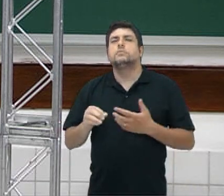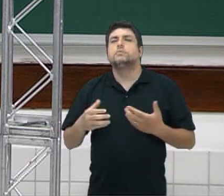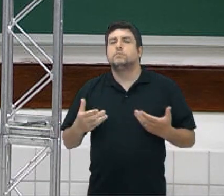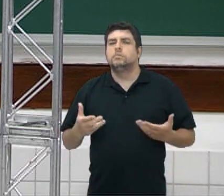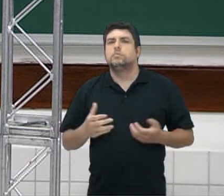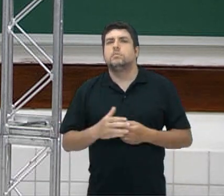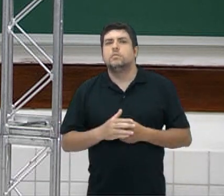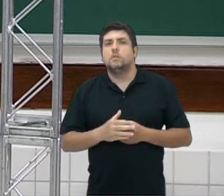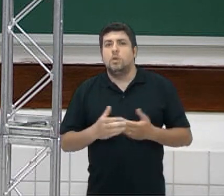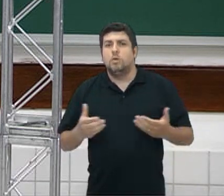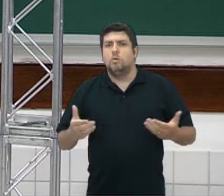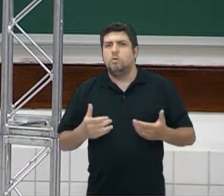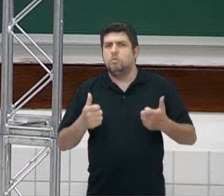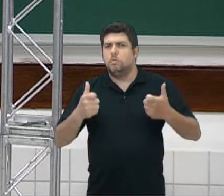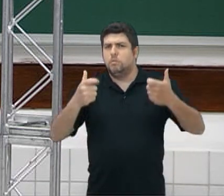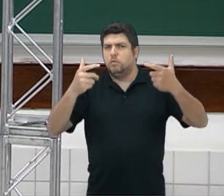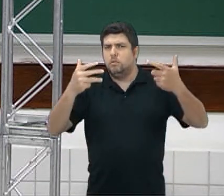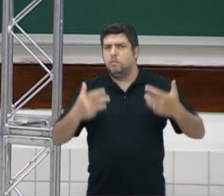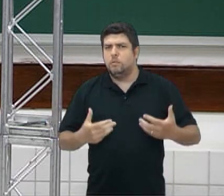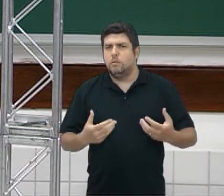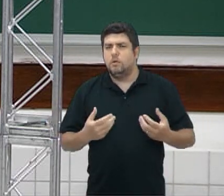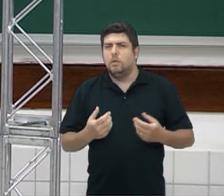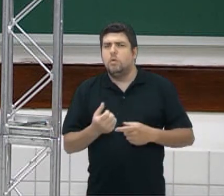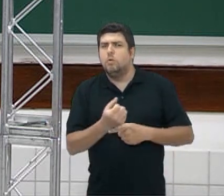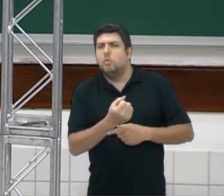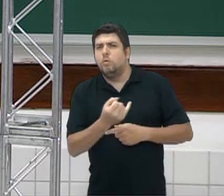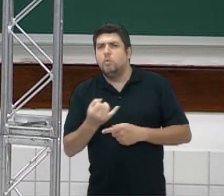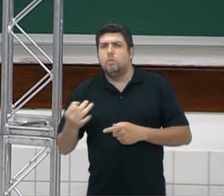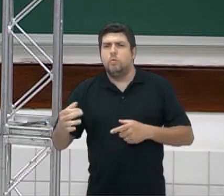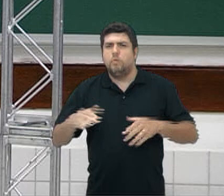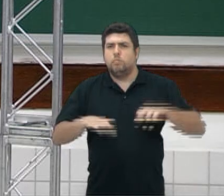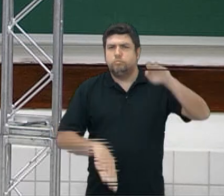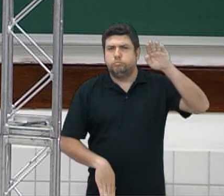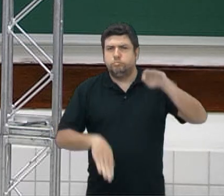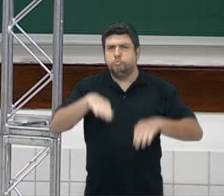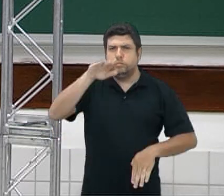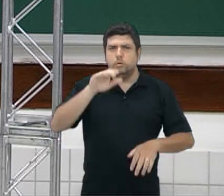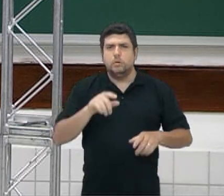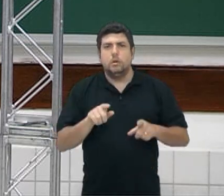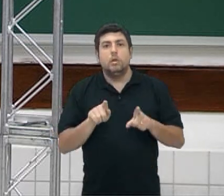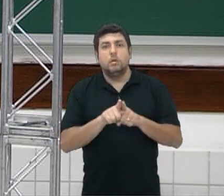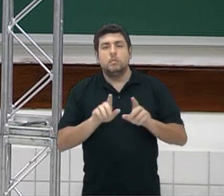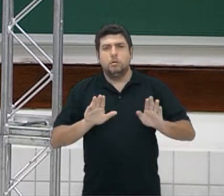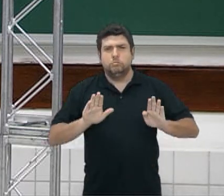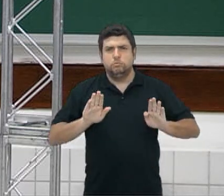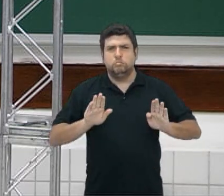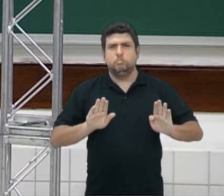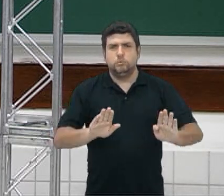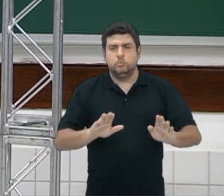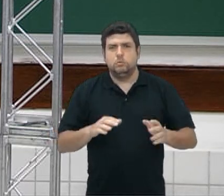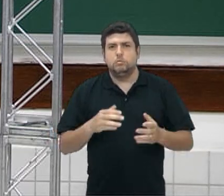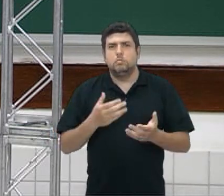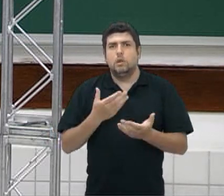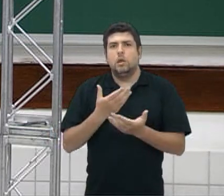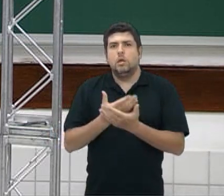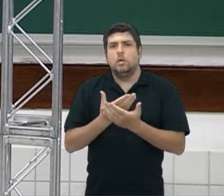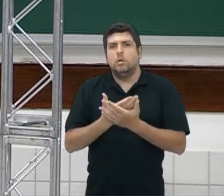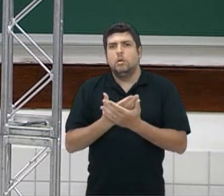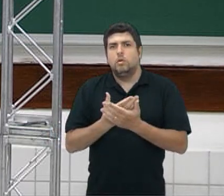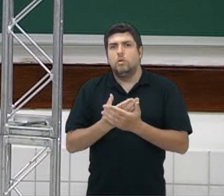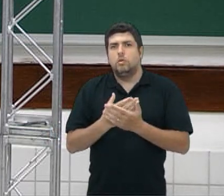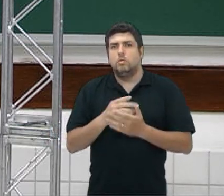a parte de quantidade de movimento, impulso, e nós vamos fazer uma introdução às leis de Newton nessa aula